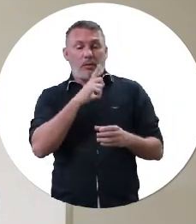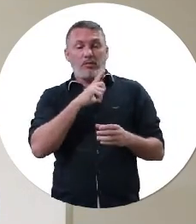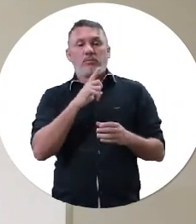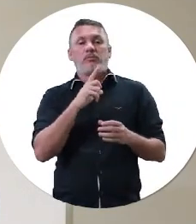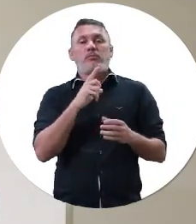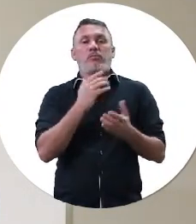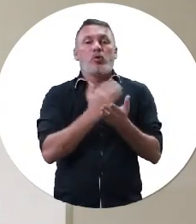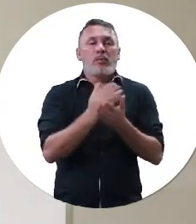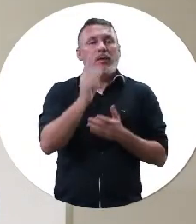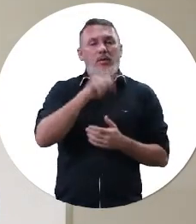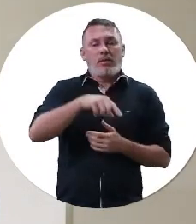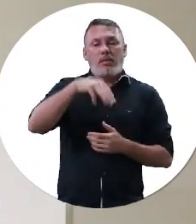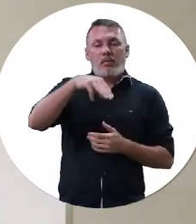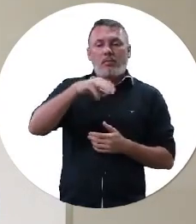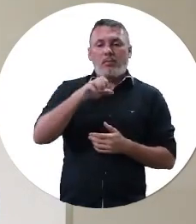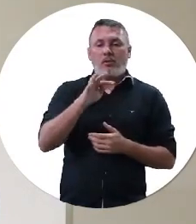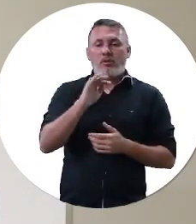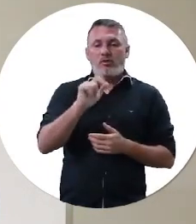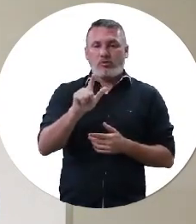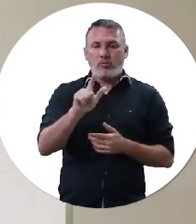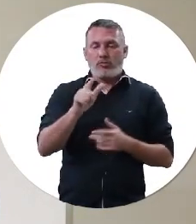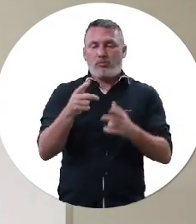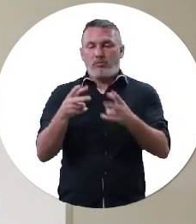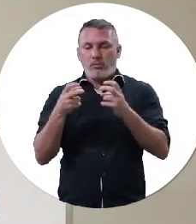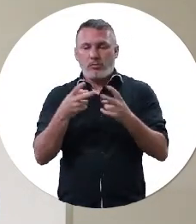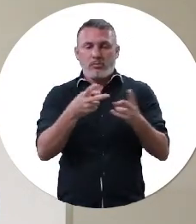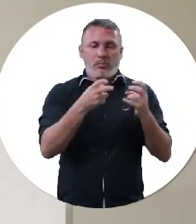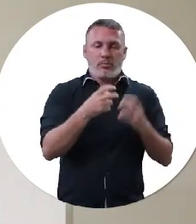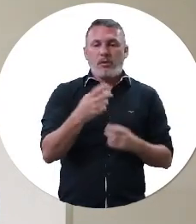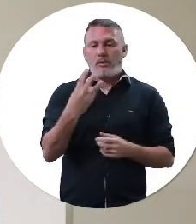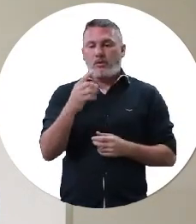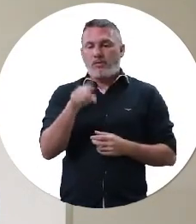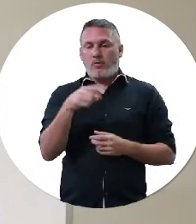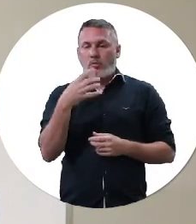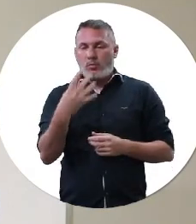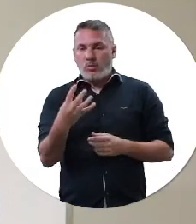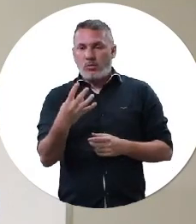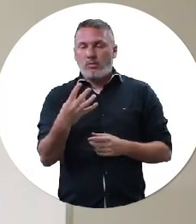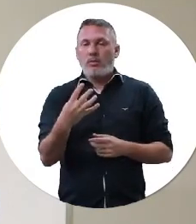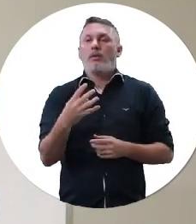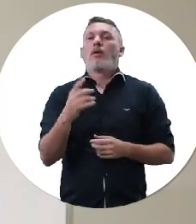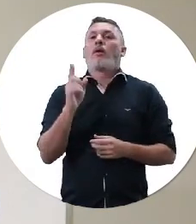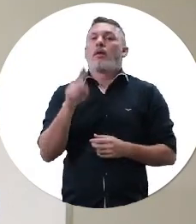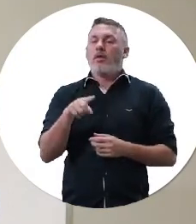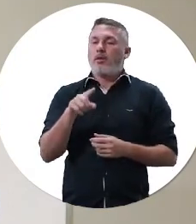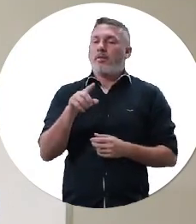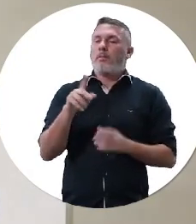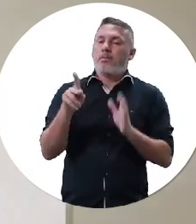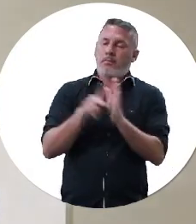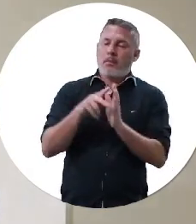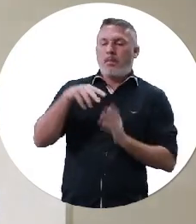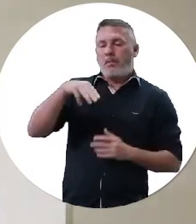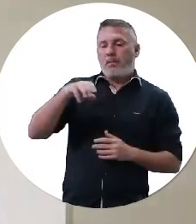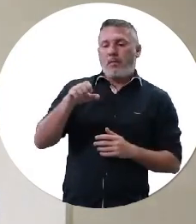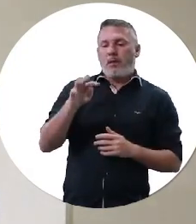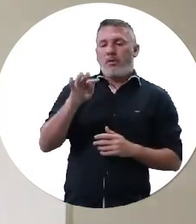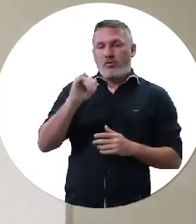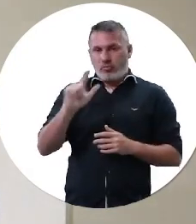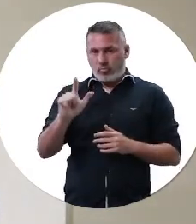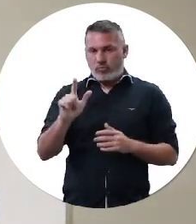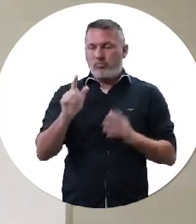metil, certo? Identifica as posições. 3,4 de metil.